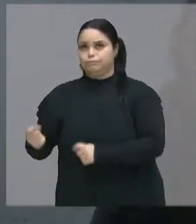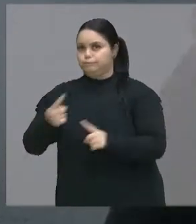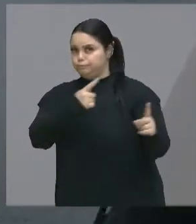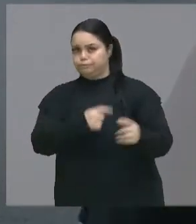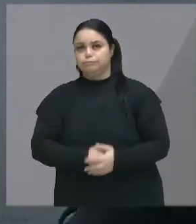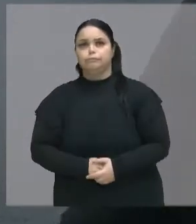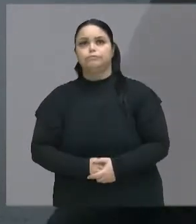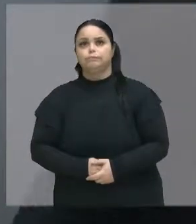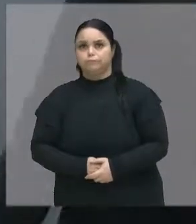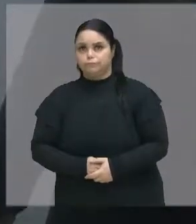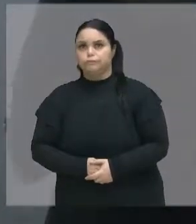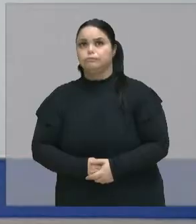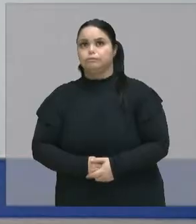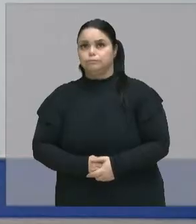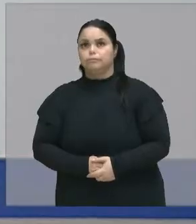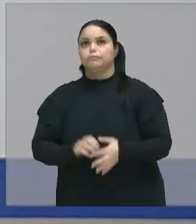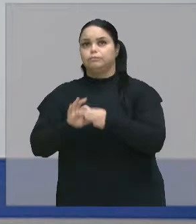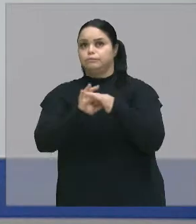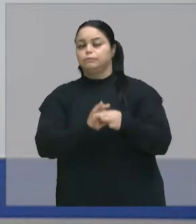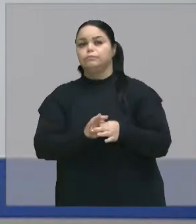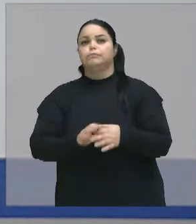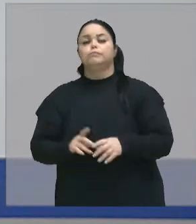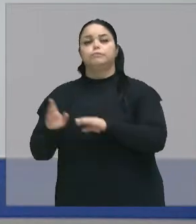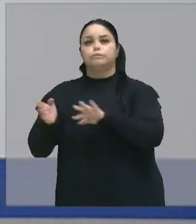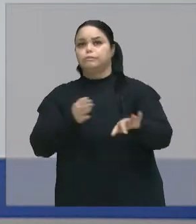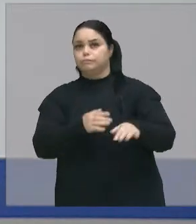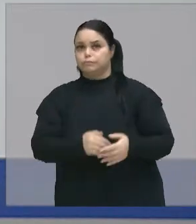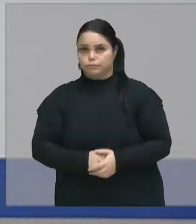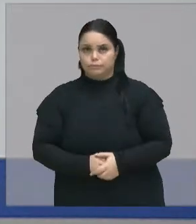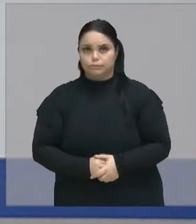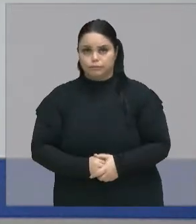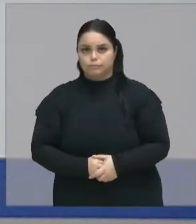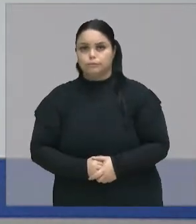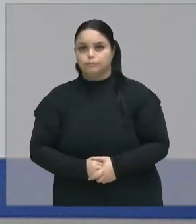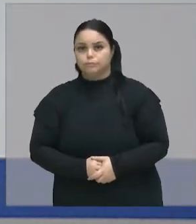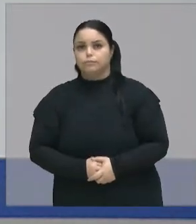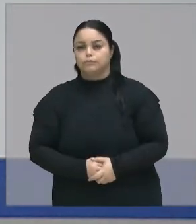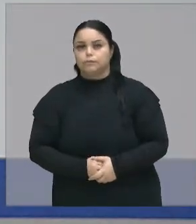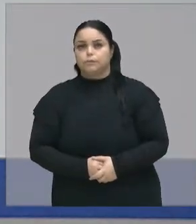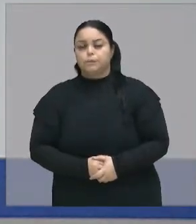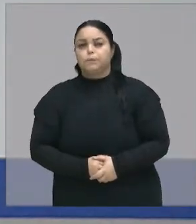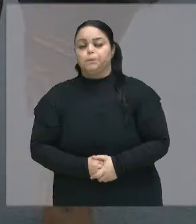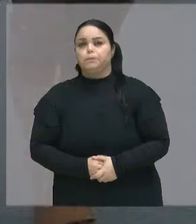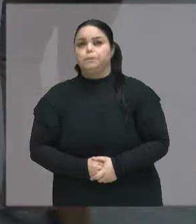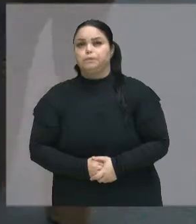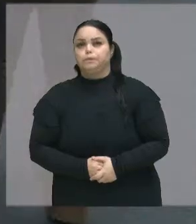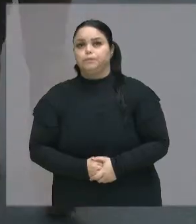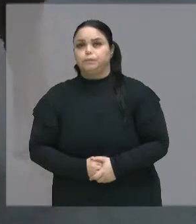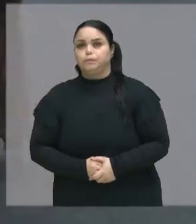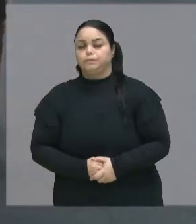contrária. Aprovado por unanimidade. Passaremos agora, então, ao... Vamos passar? Fica fogo.